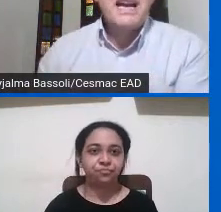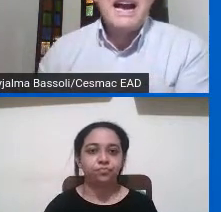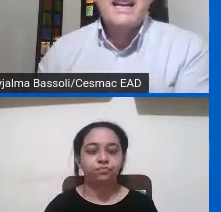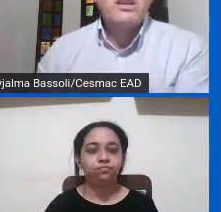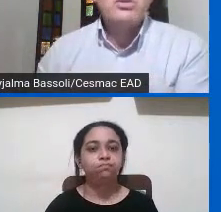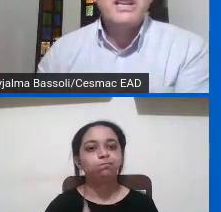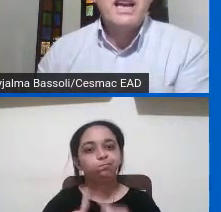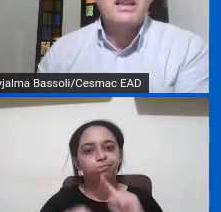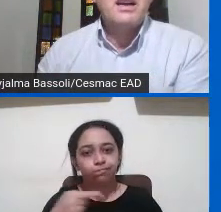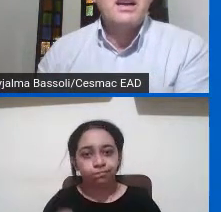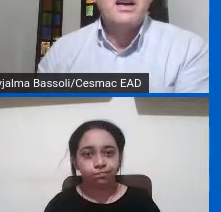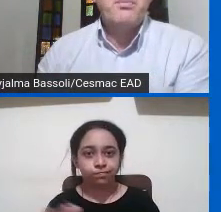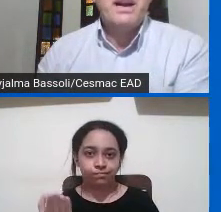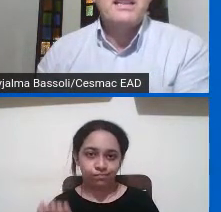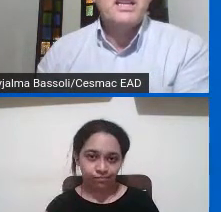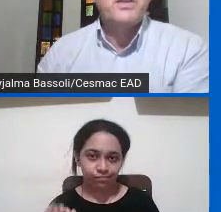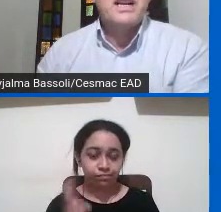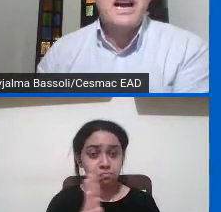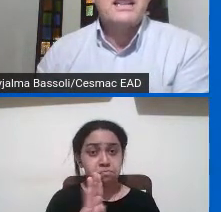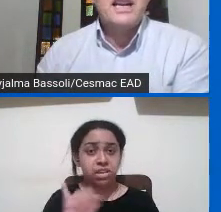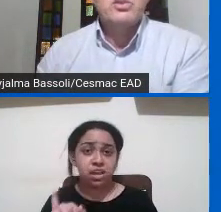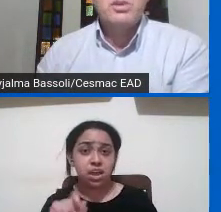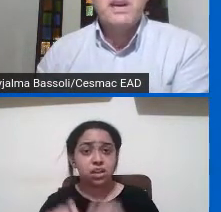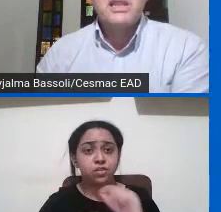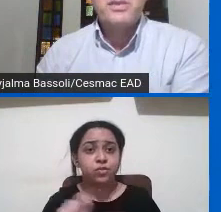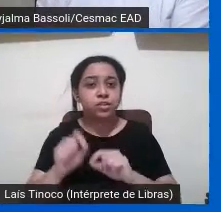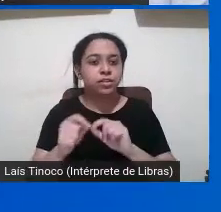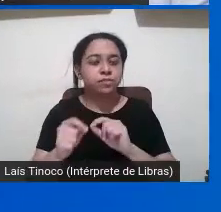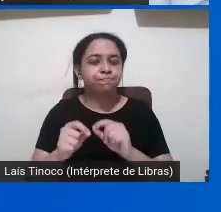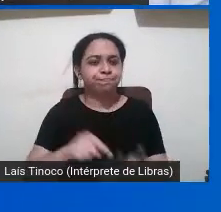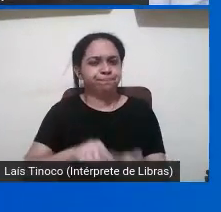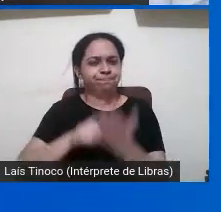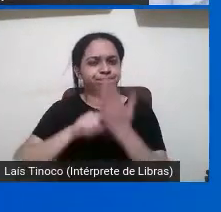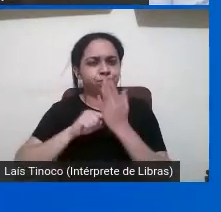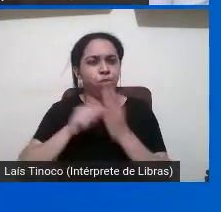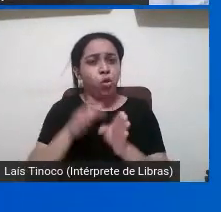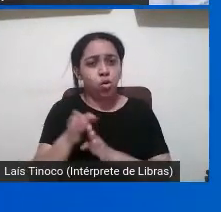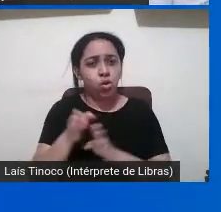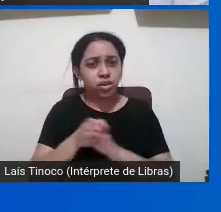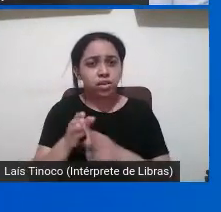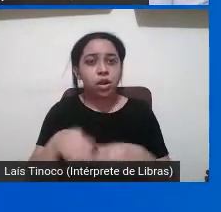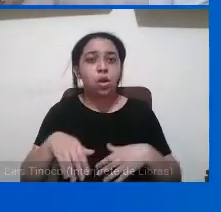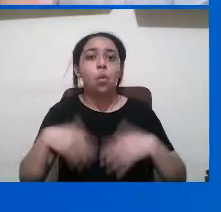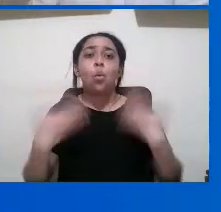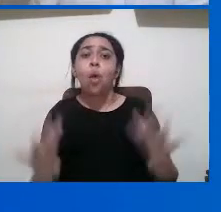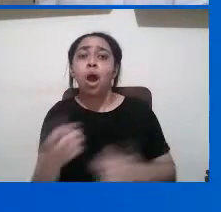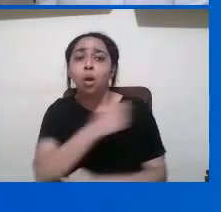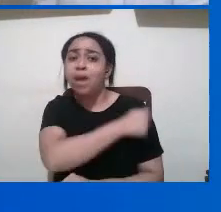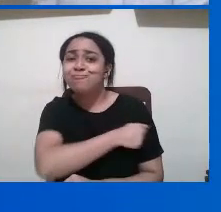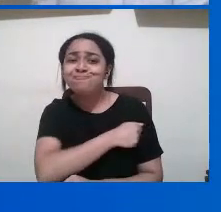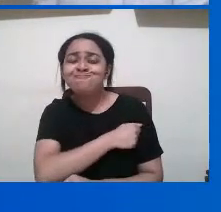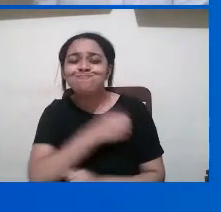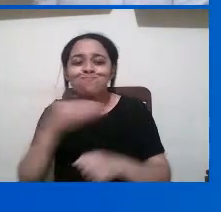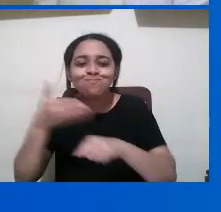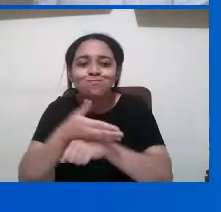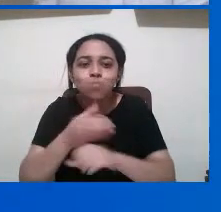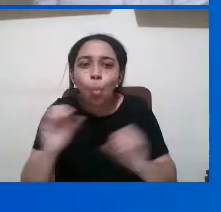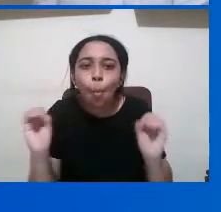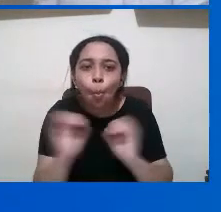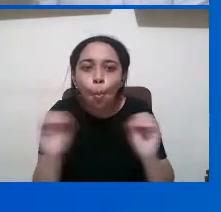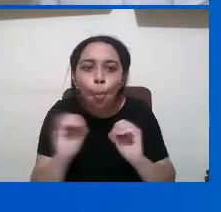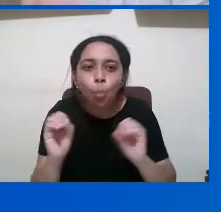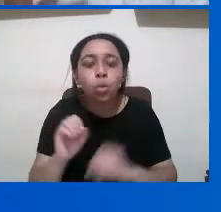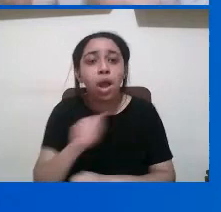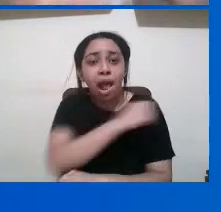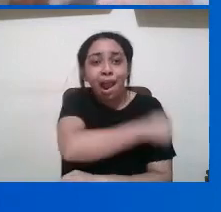nós temos um bi Ai que nos orienta para identificar dentro do ambiente virtual Qual o aluno não Tá acessando de que aluno que precisa de mais atenção